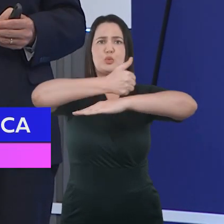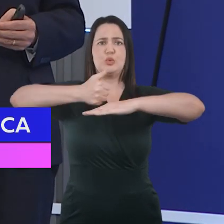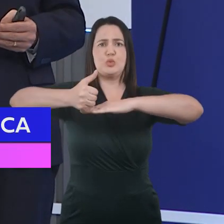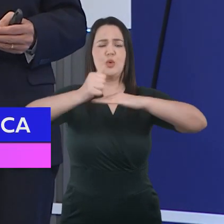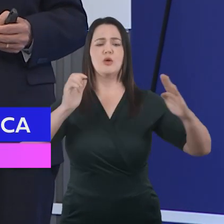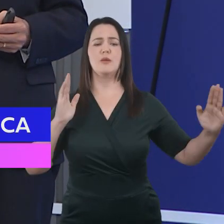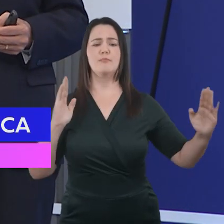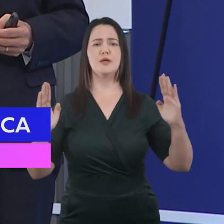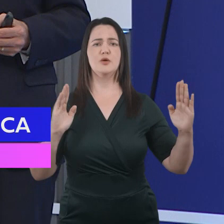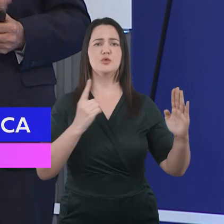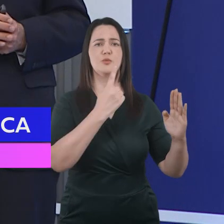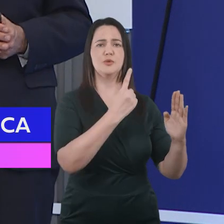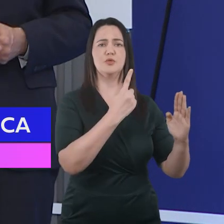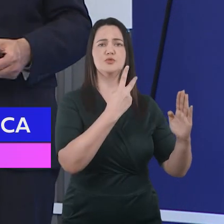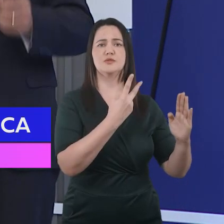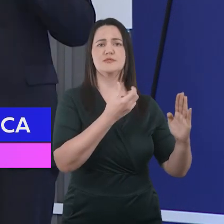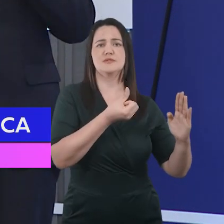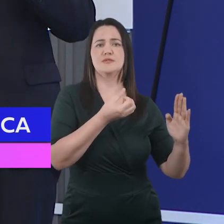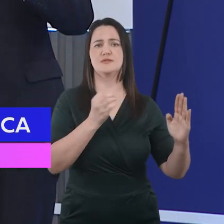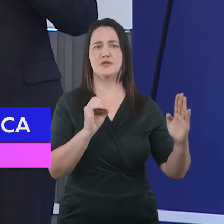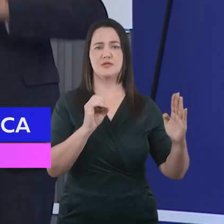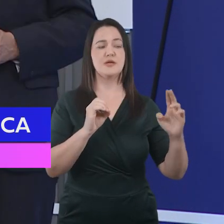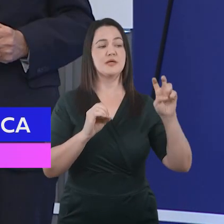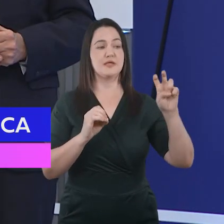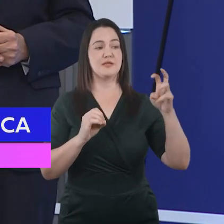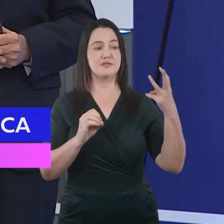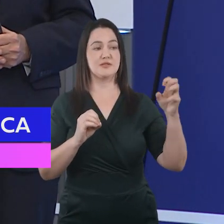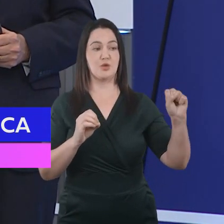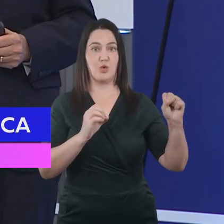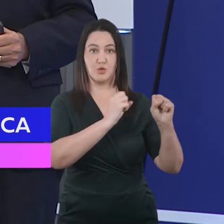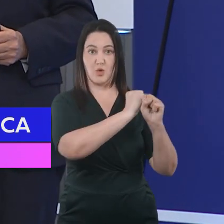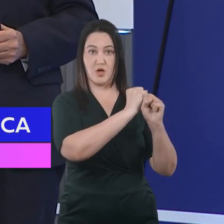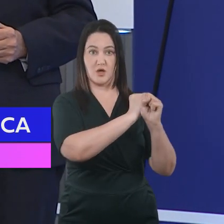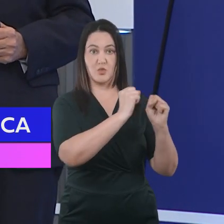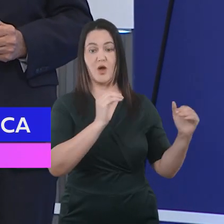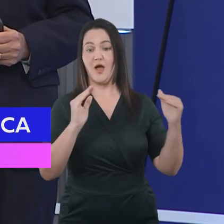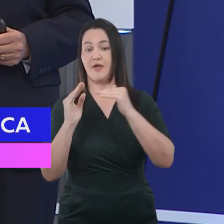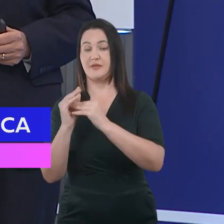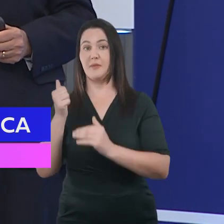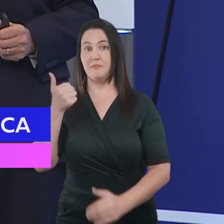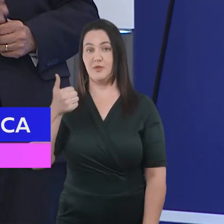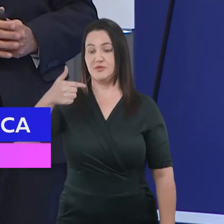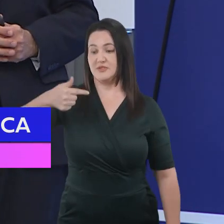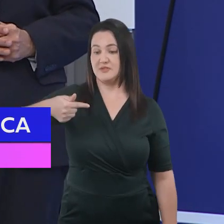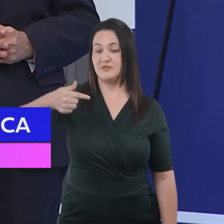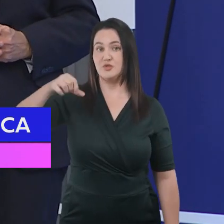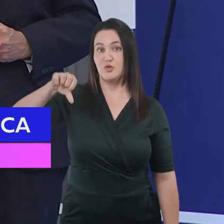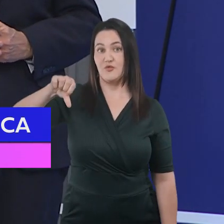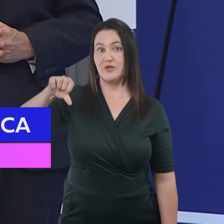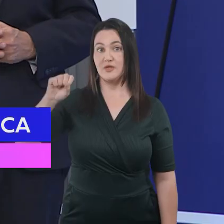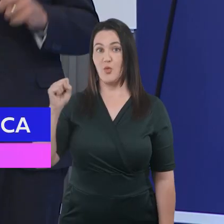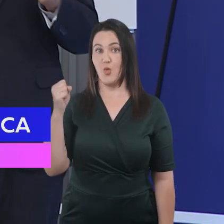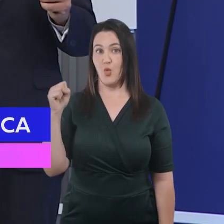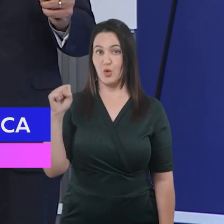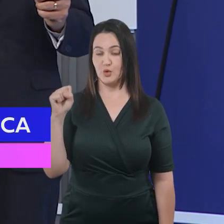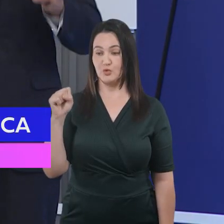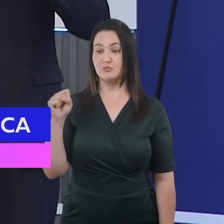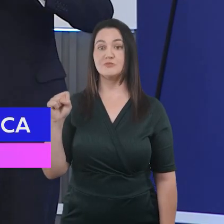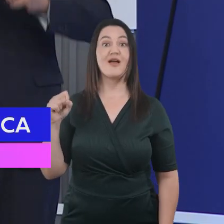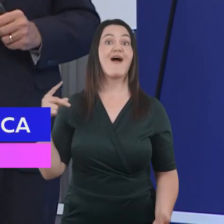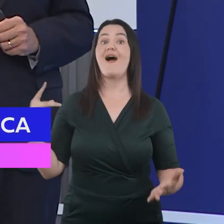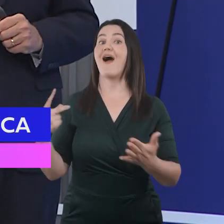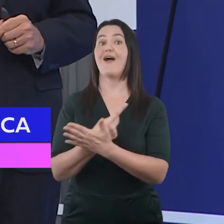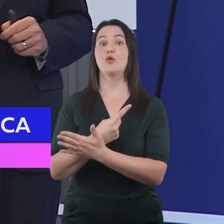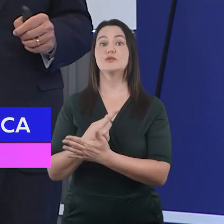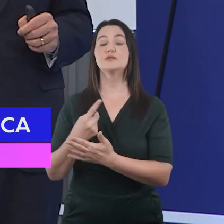vigorou por 1260 anos. Se vai do ano 538, ela chega então até 1798, quando ocorre